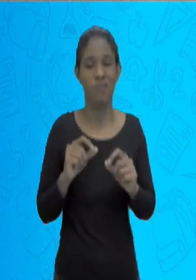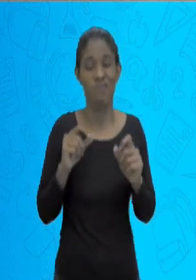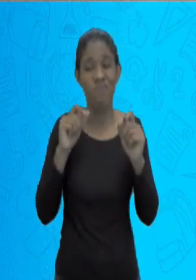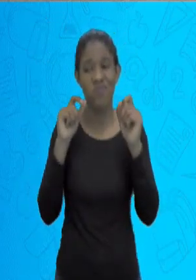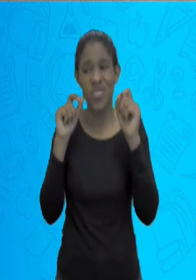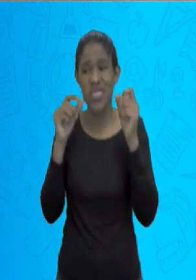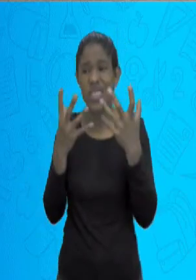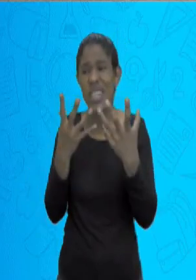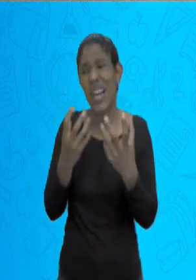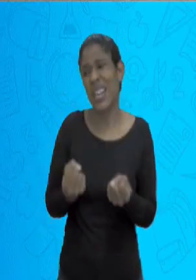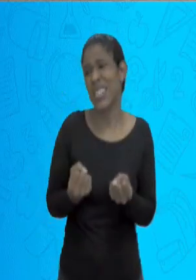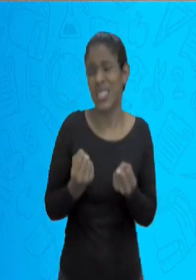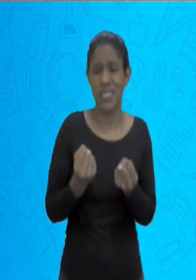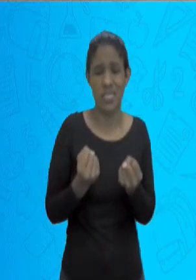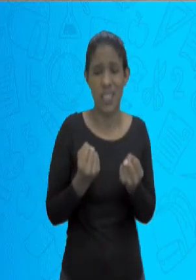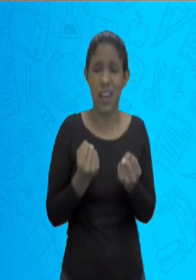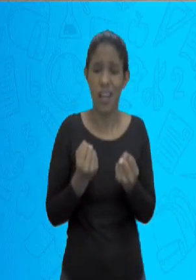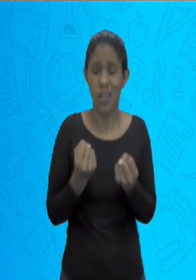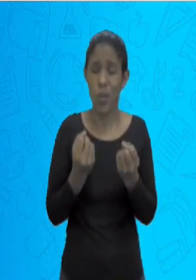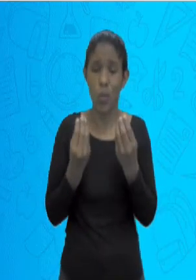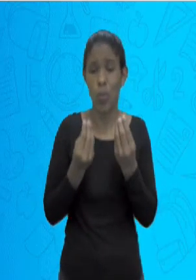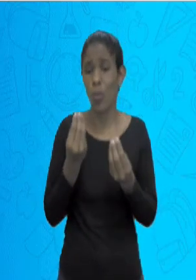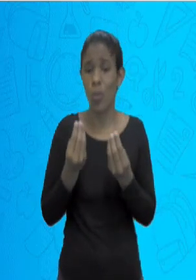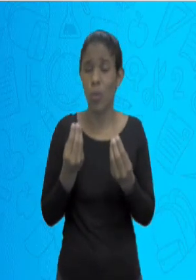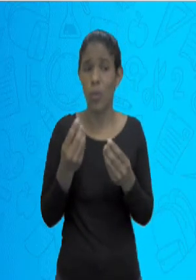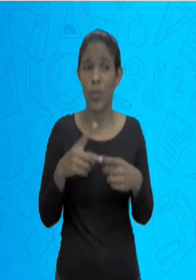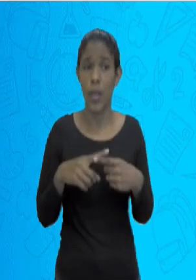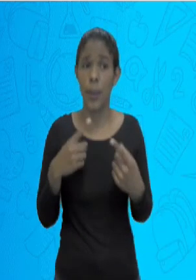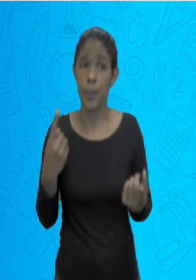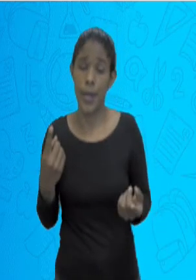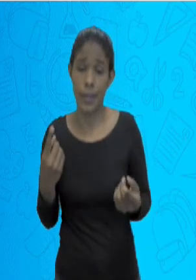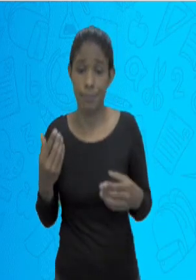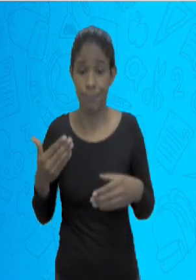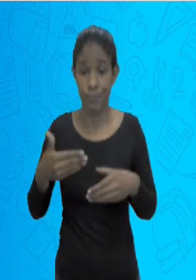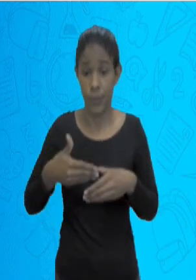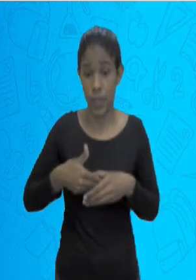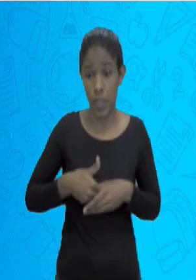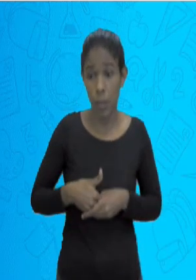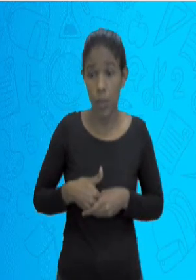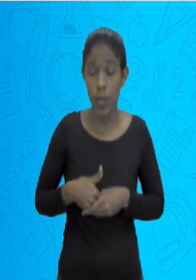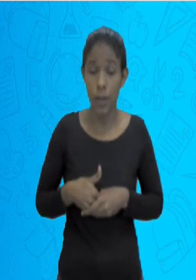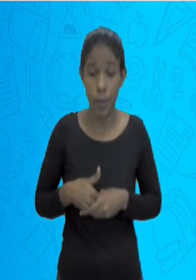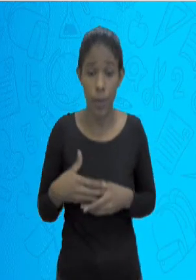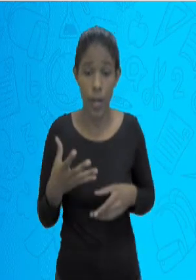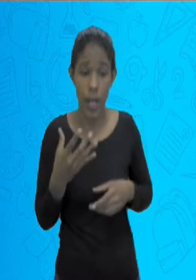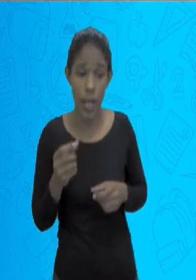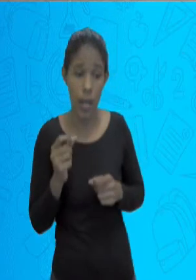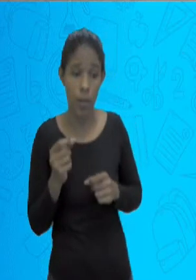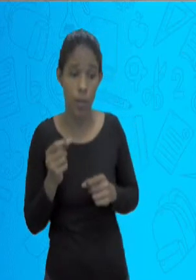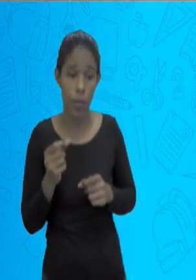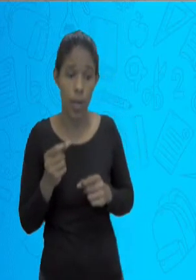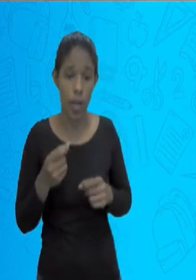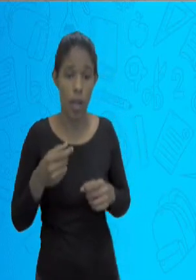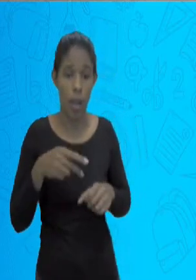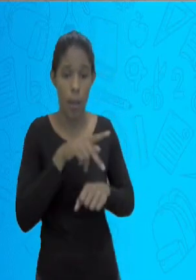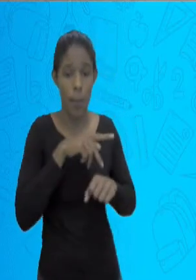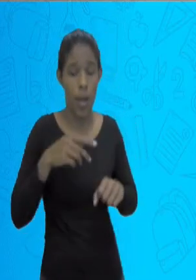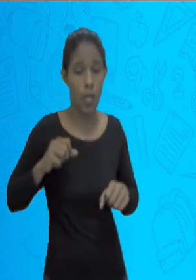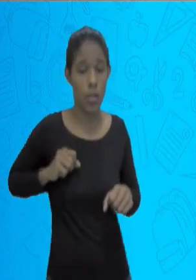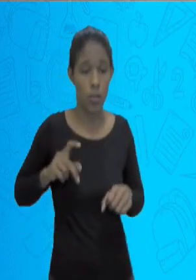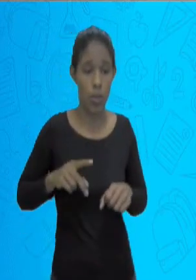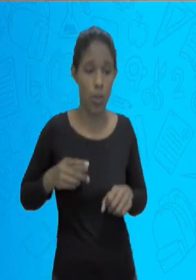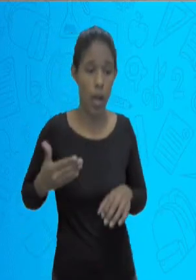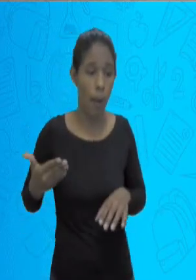com Napoleão já às portas de Portugal, eles não tiveram saída